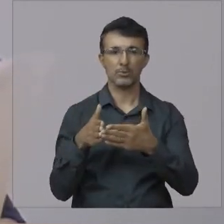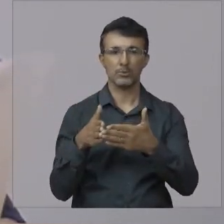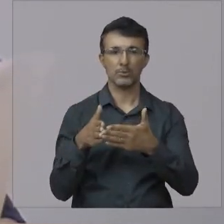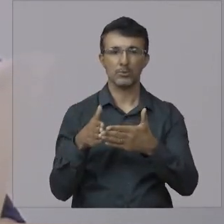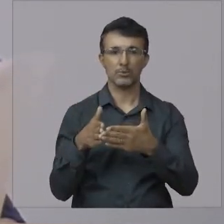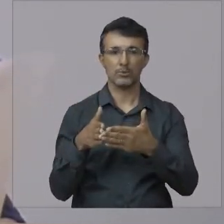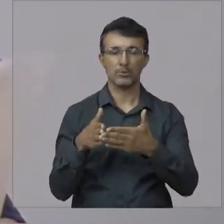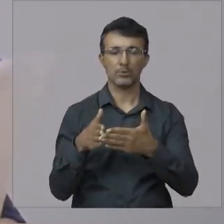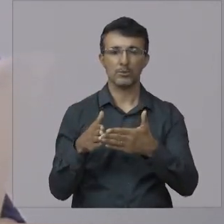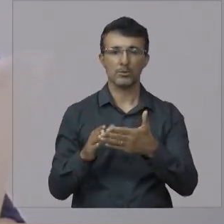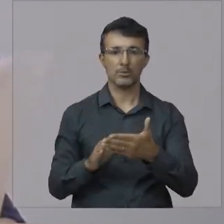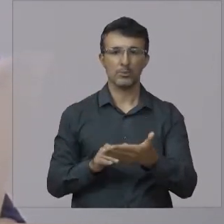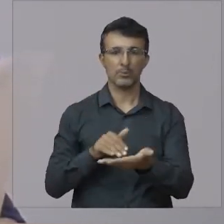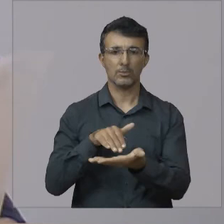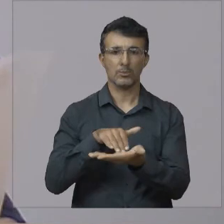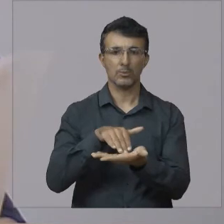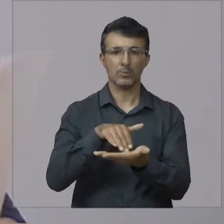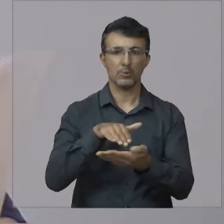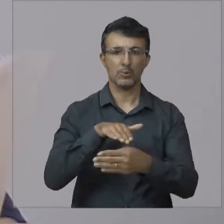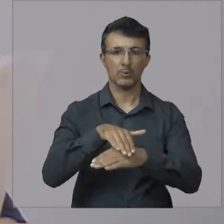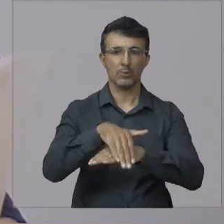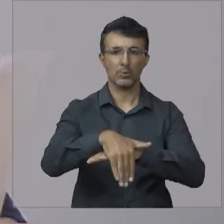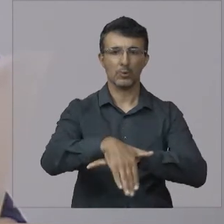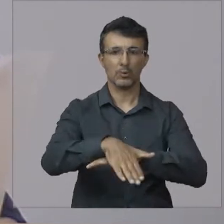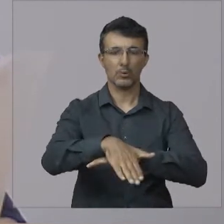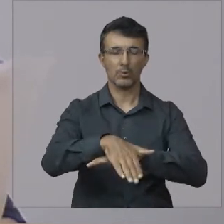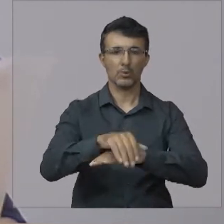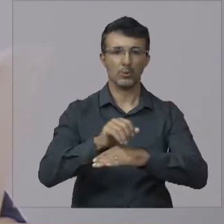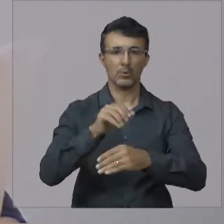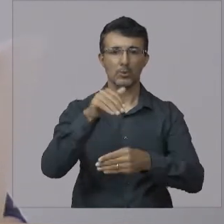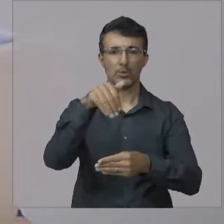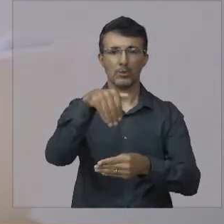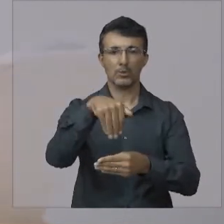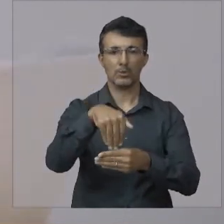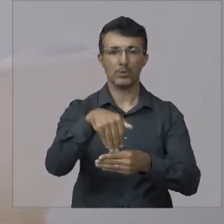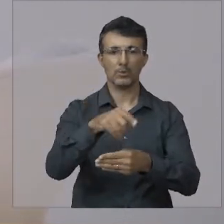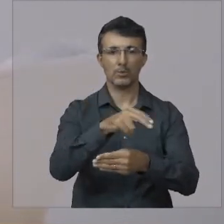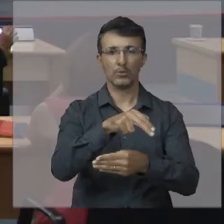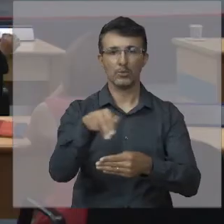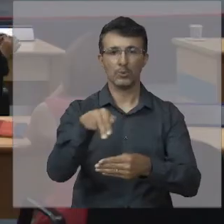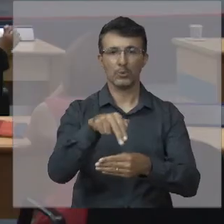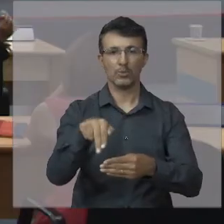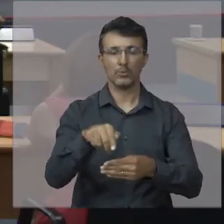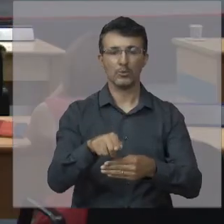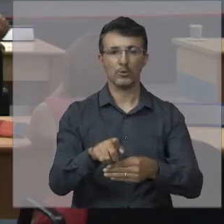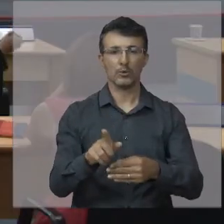que proceda à impressão das cédulas com o nome do candidato.